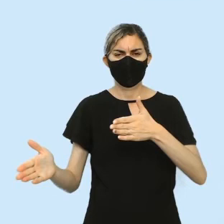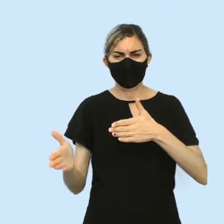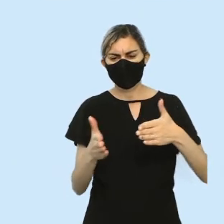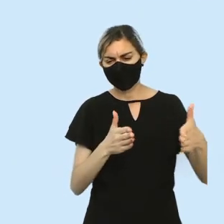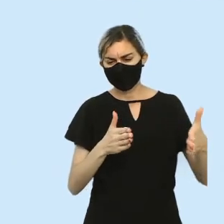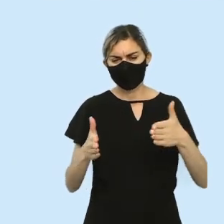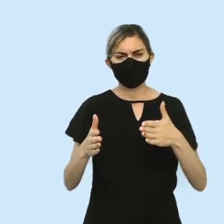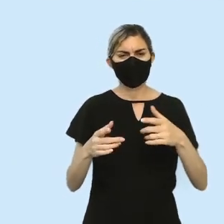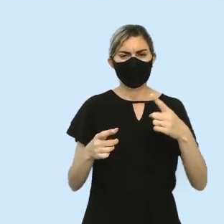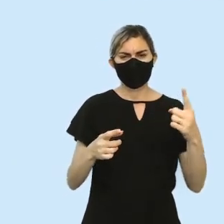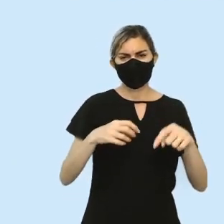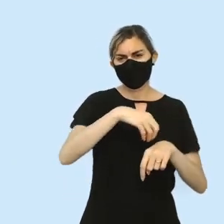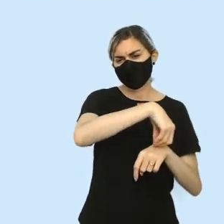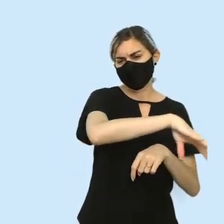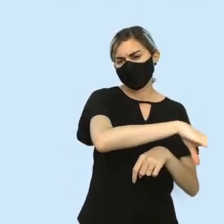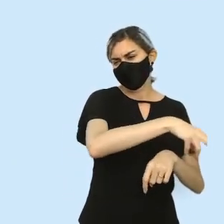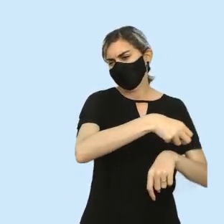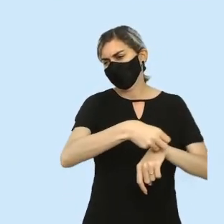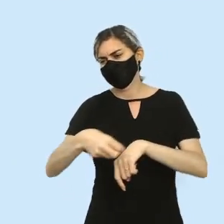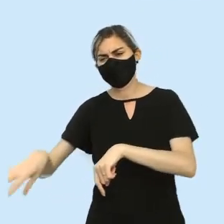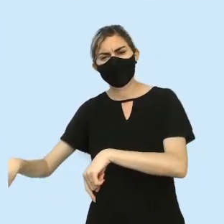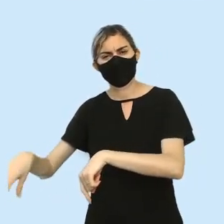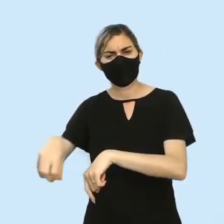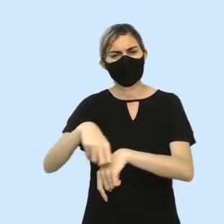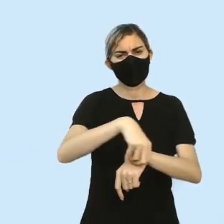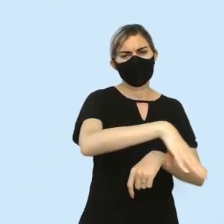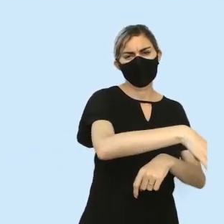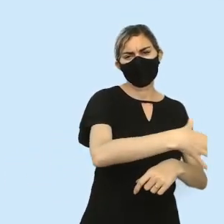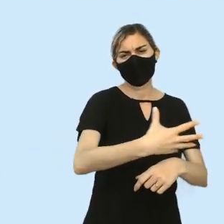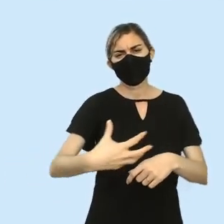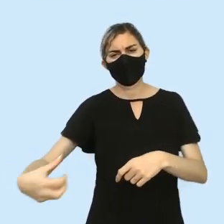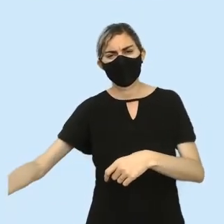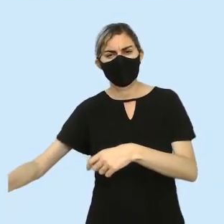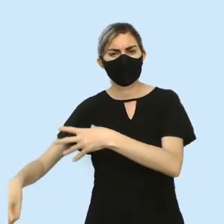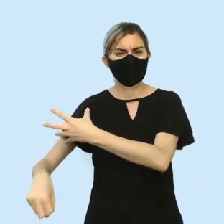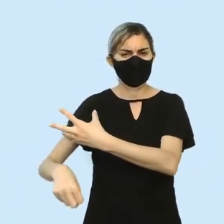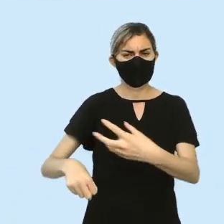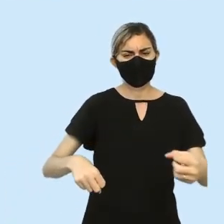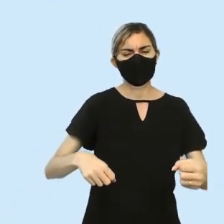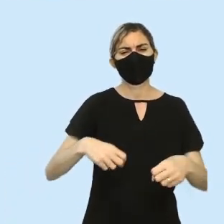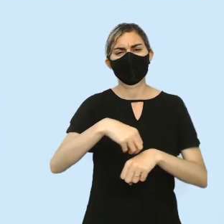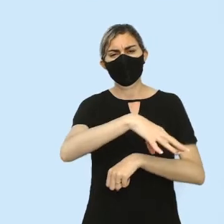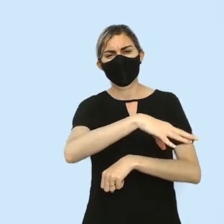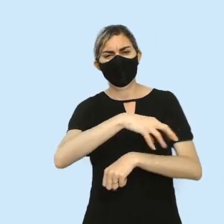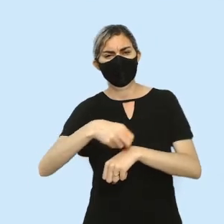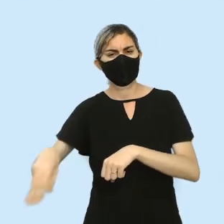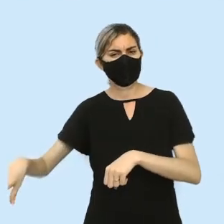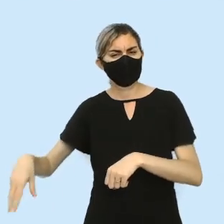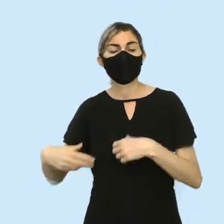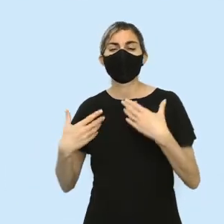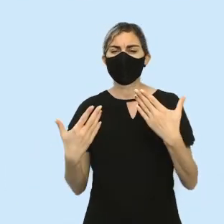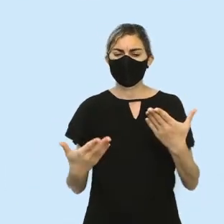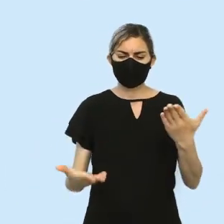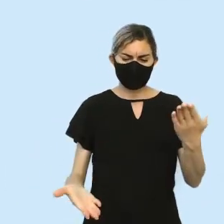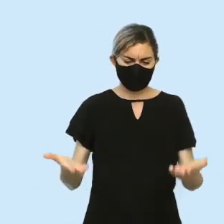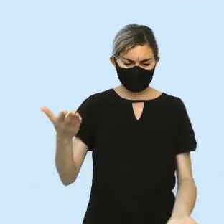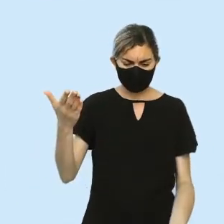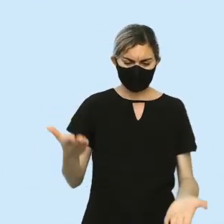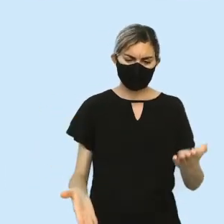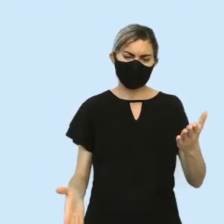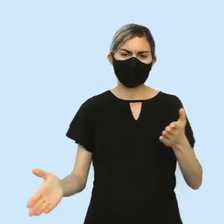energético? Um cede e o outro recebe. Um cede e o outro recebe. E aí, Aninha?